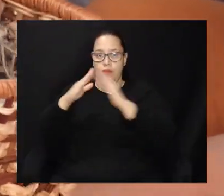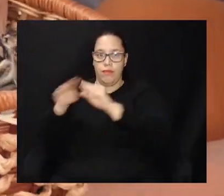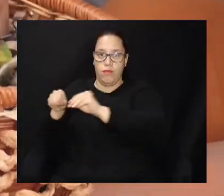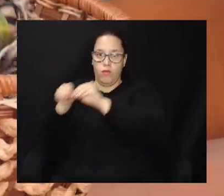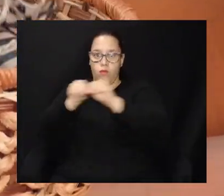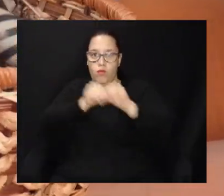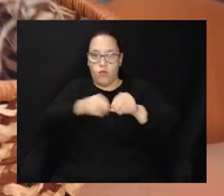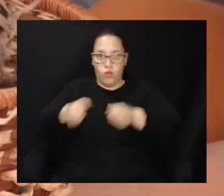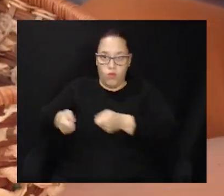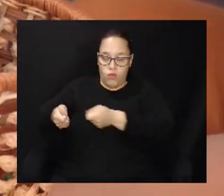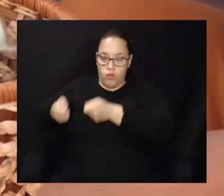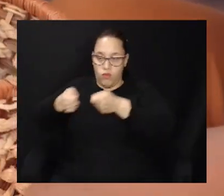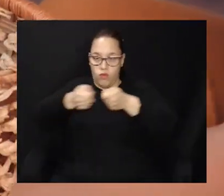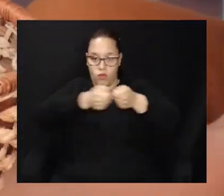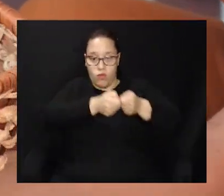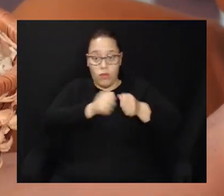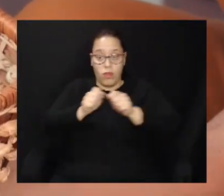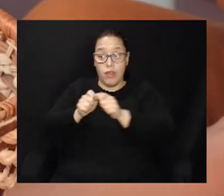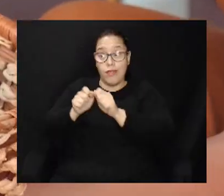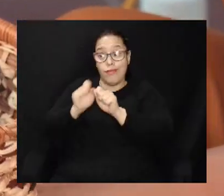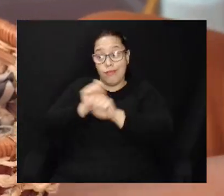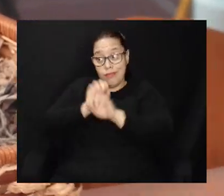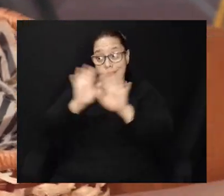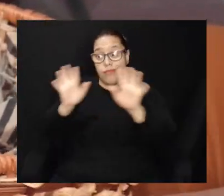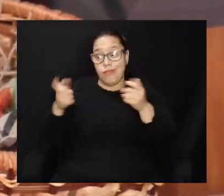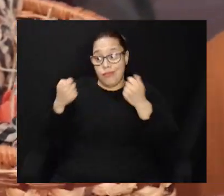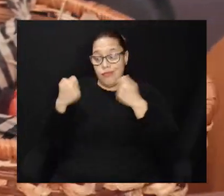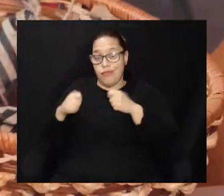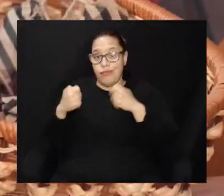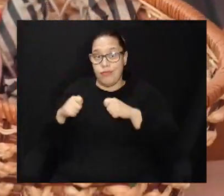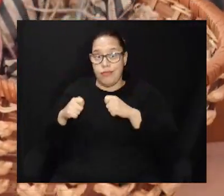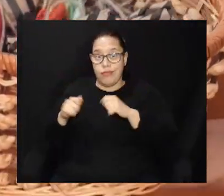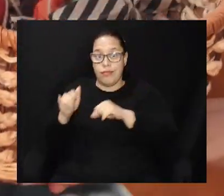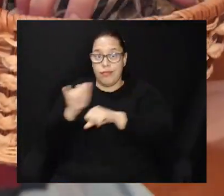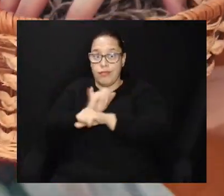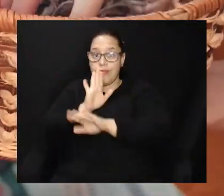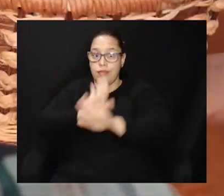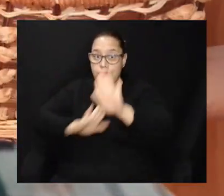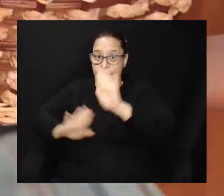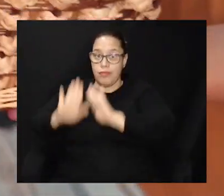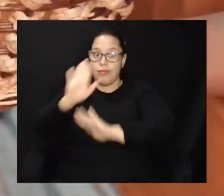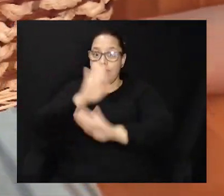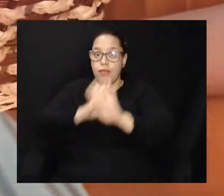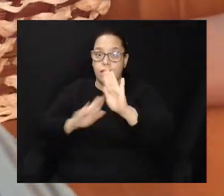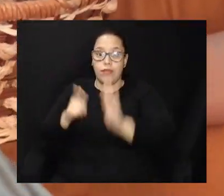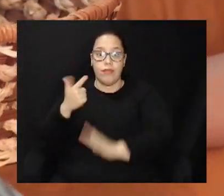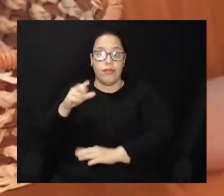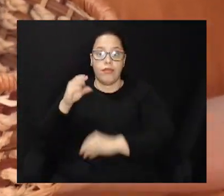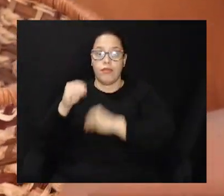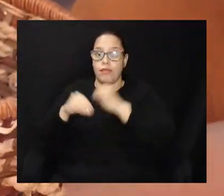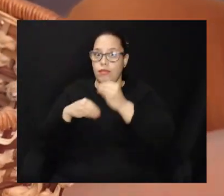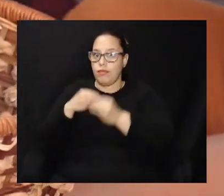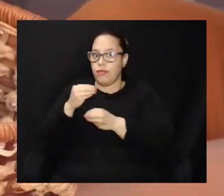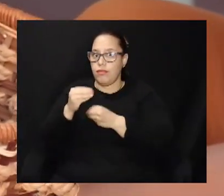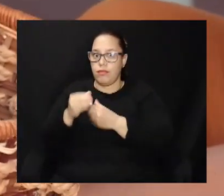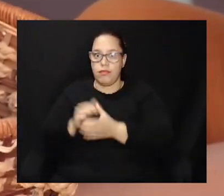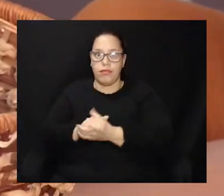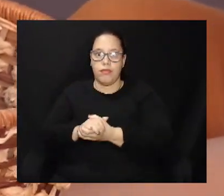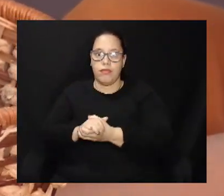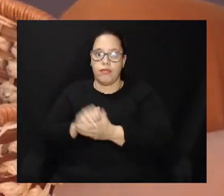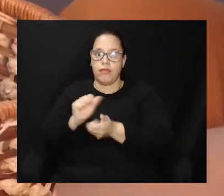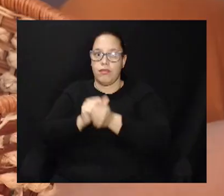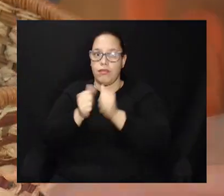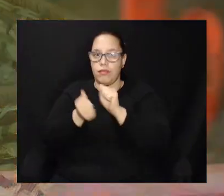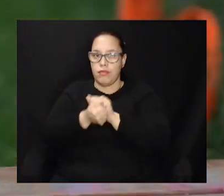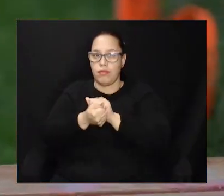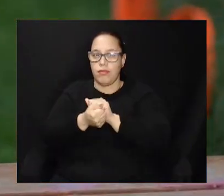doce. E claro, né, a gente precisa de estratégias e até um cuidado para isso não virar algo que molda ali, né, nesse período o